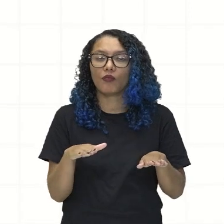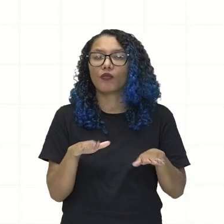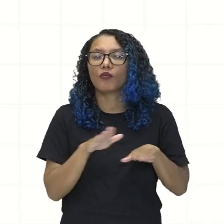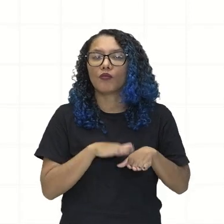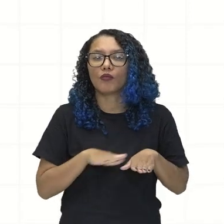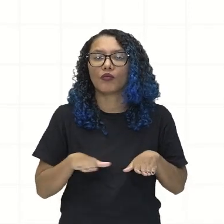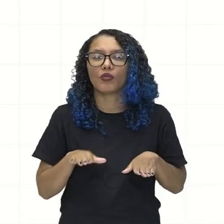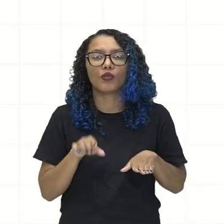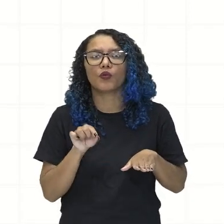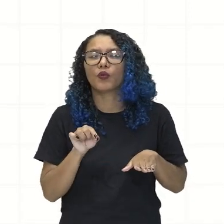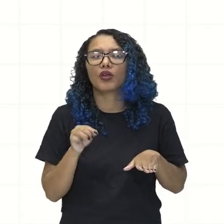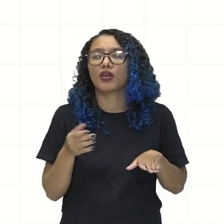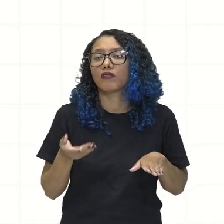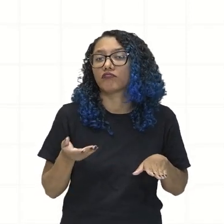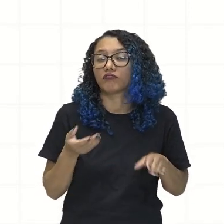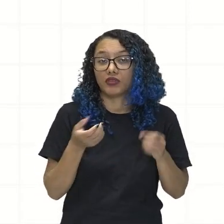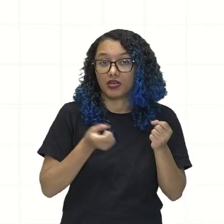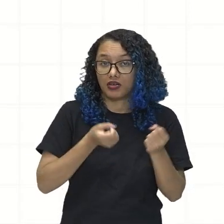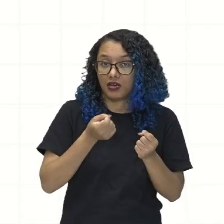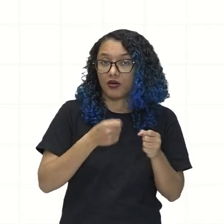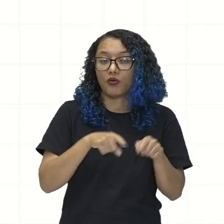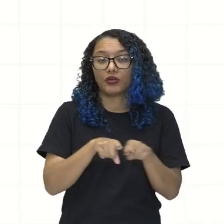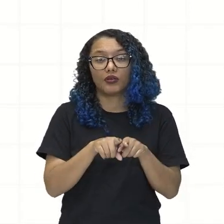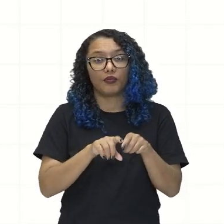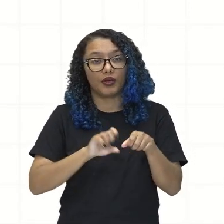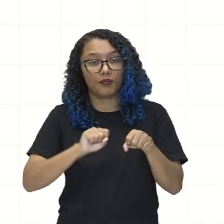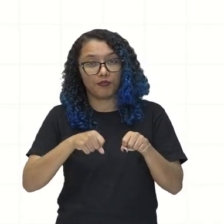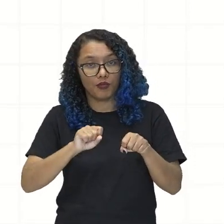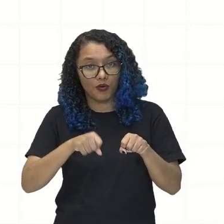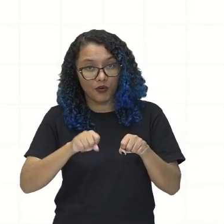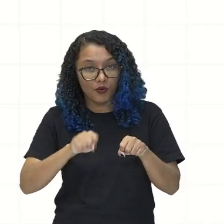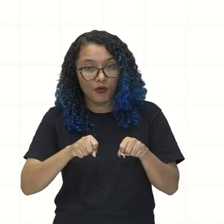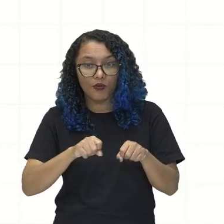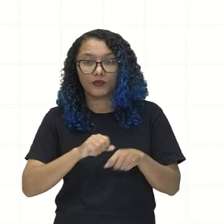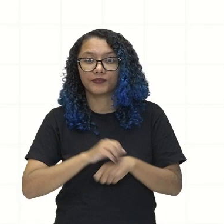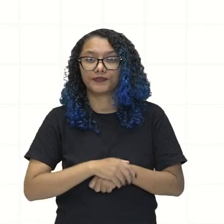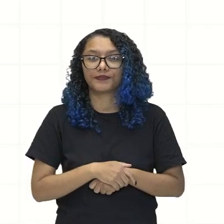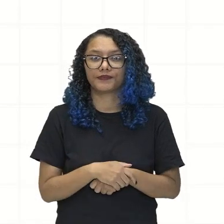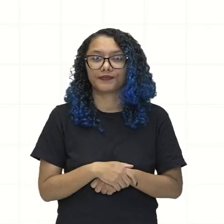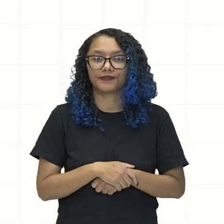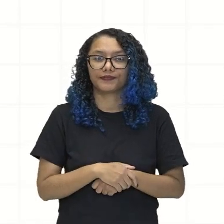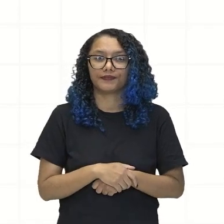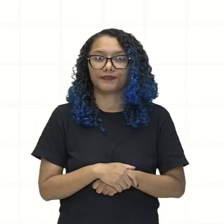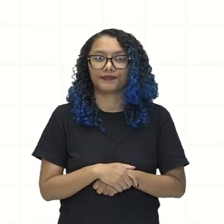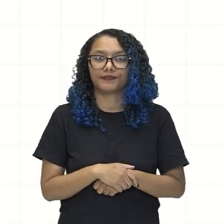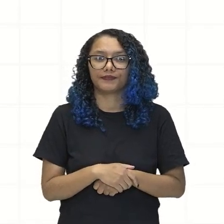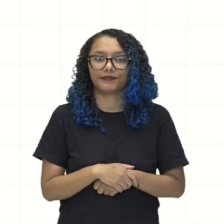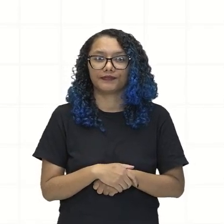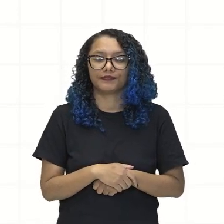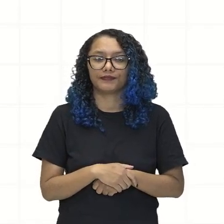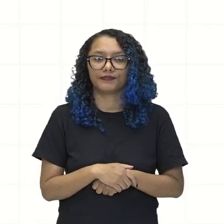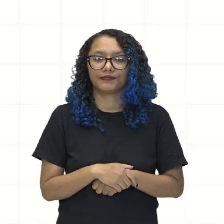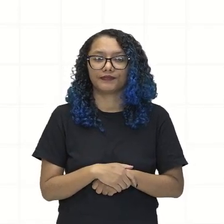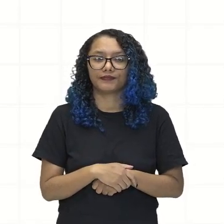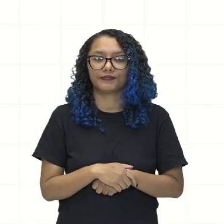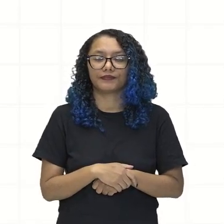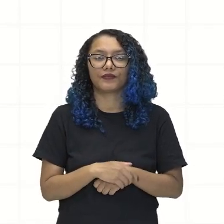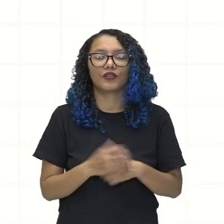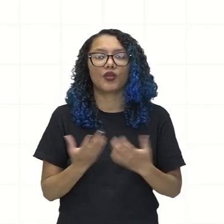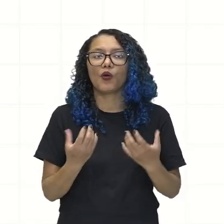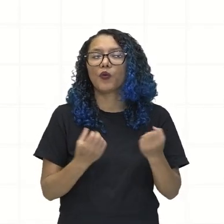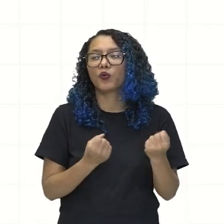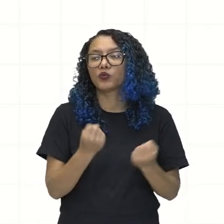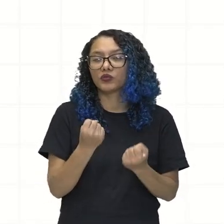motocicletas. Então, muito bem, aí você já vem, quem vai ser os meus carros? Os meus carros eu